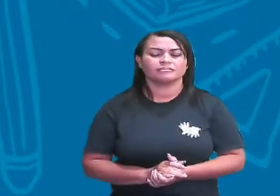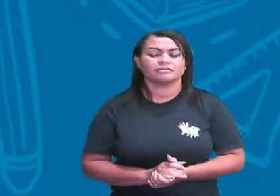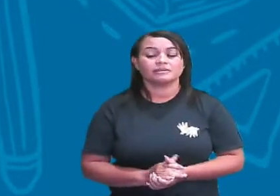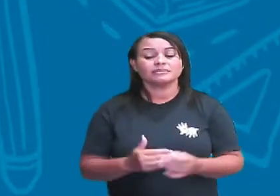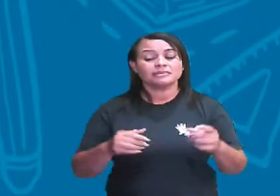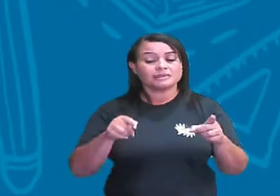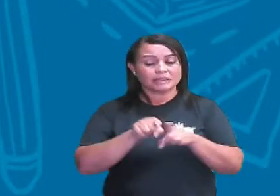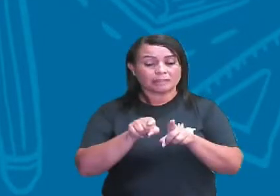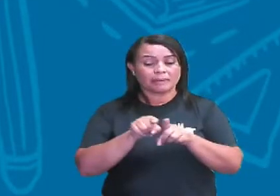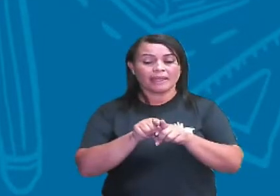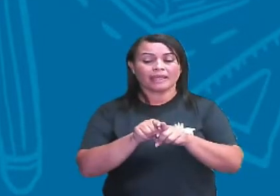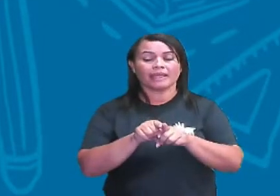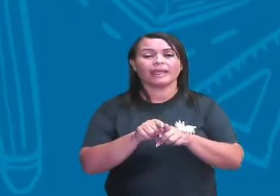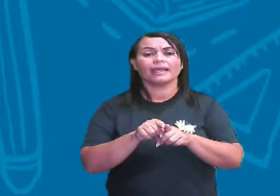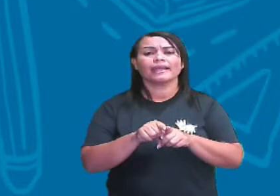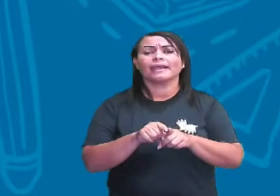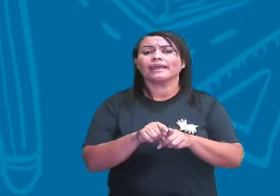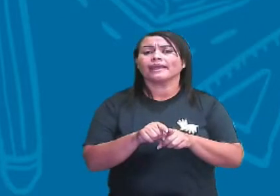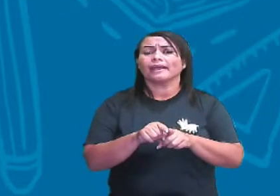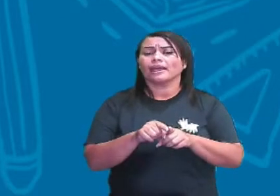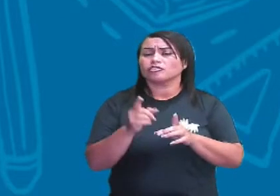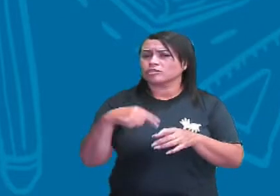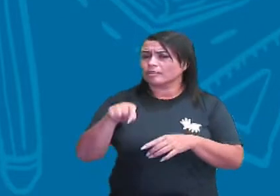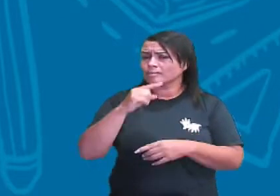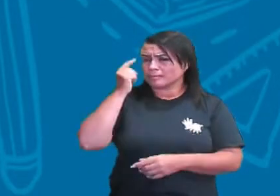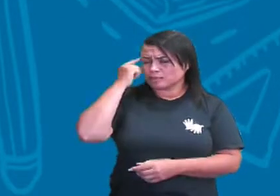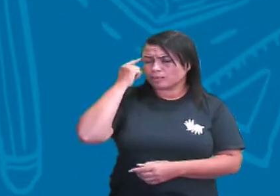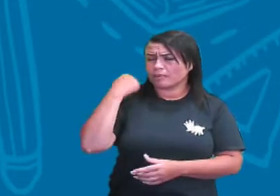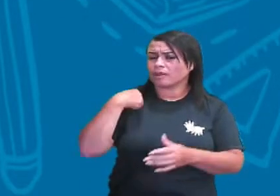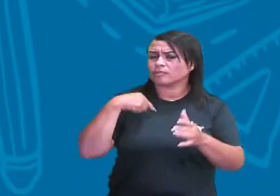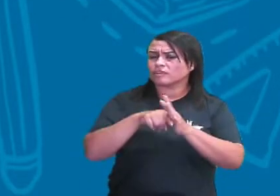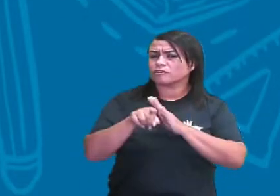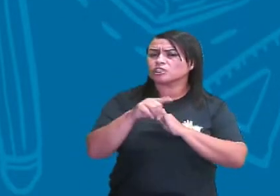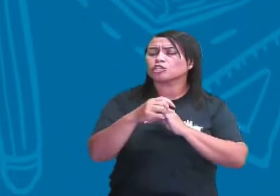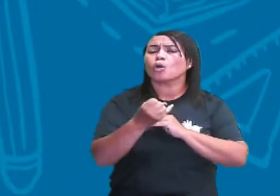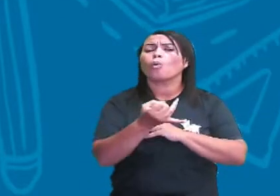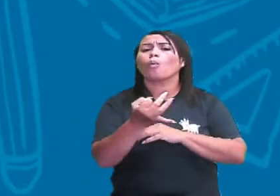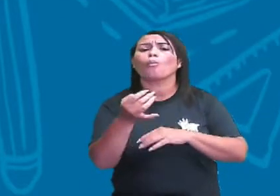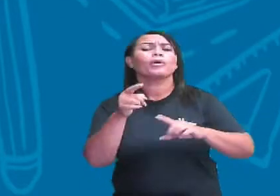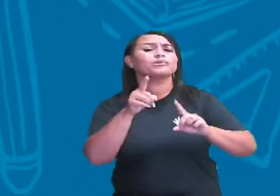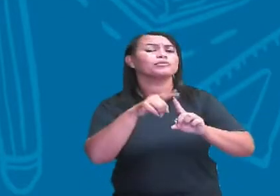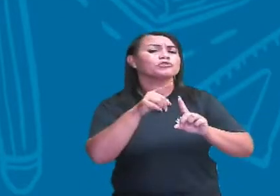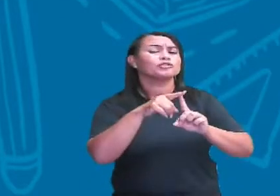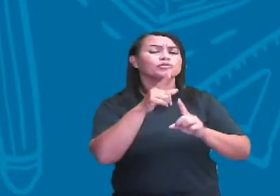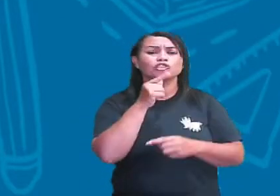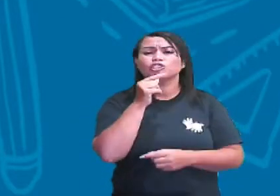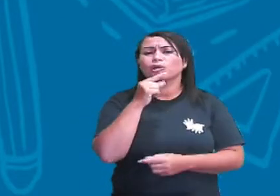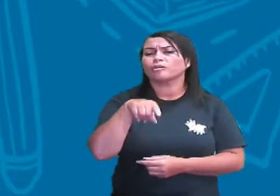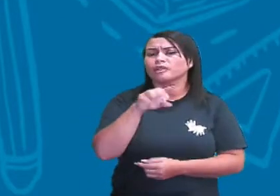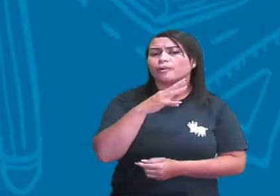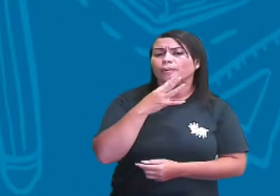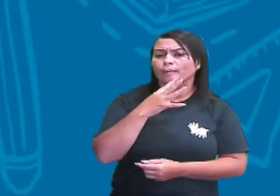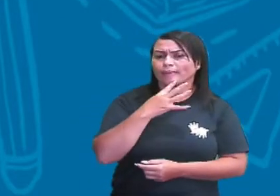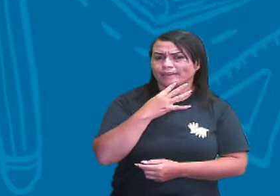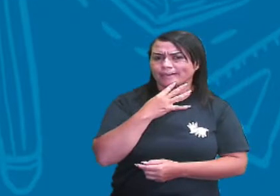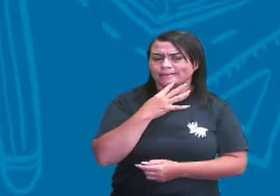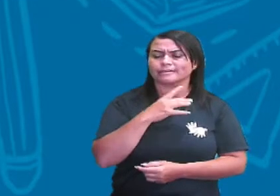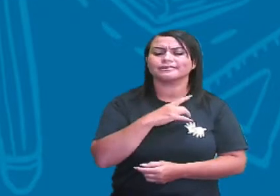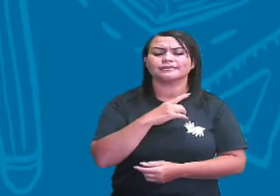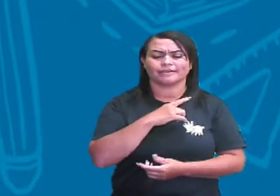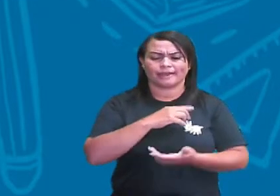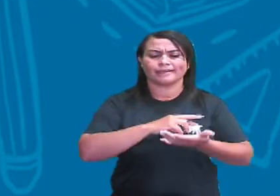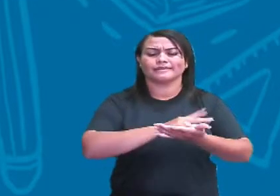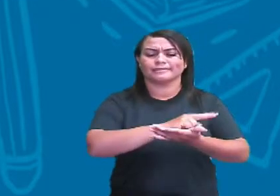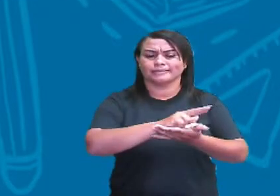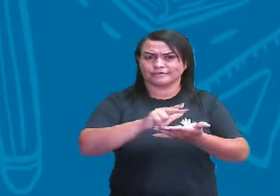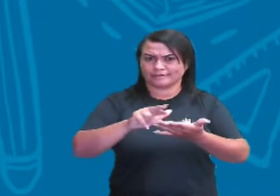Além disso, já pensou, eu queria perguntar a você uma coisa. Quantos tipos de água você conhece? Existem diversos tipos